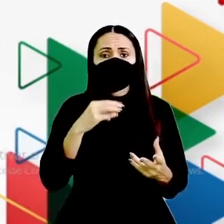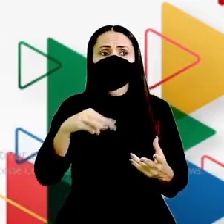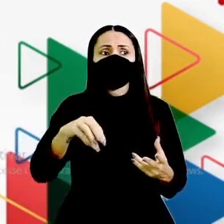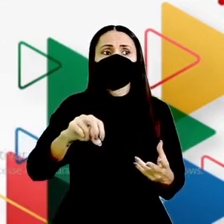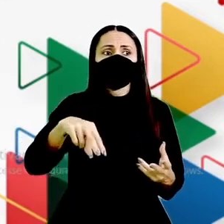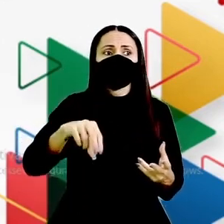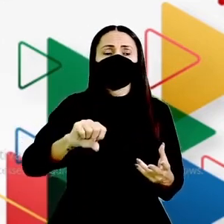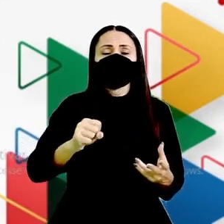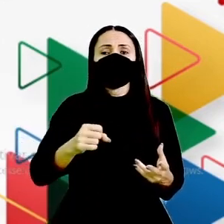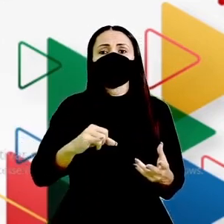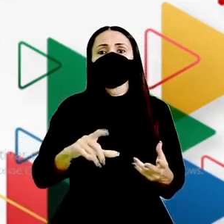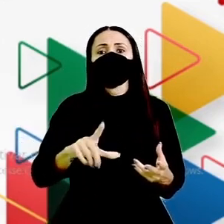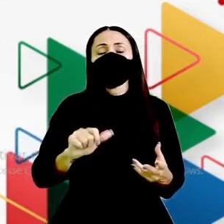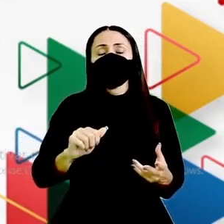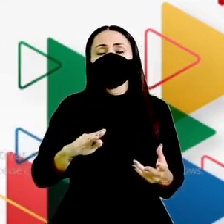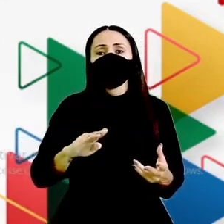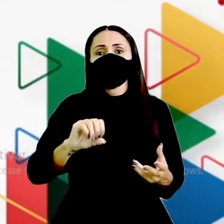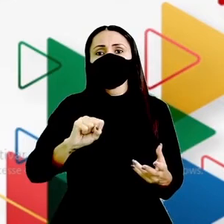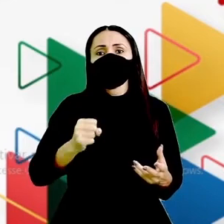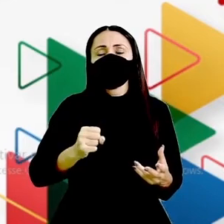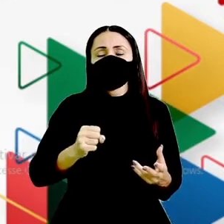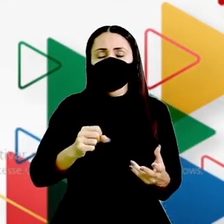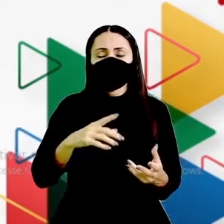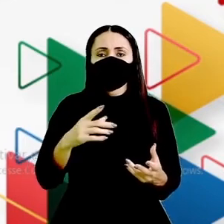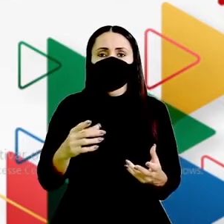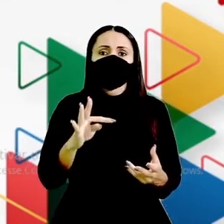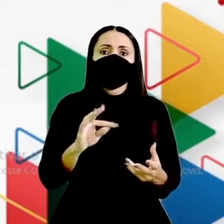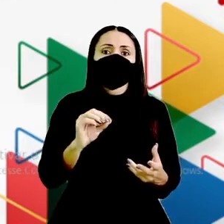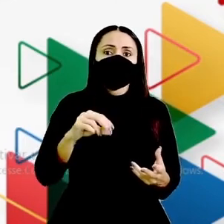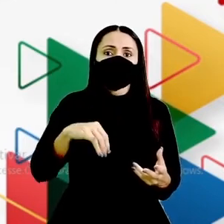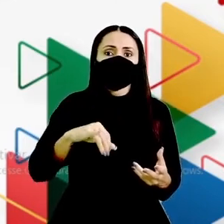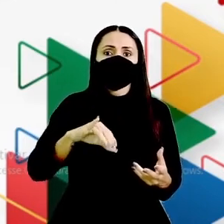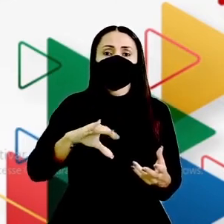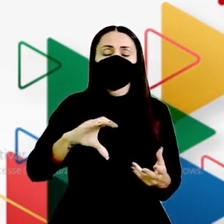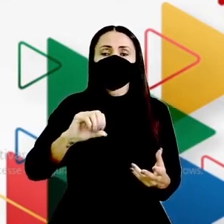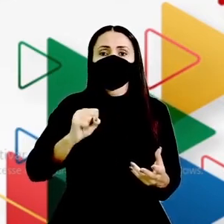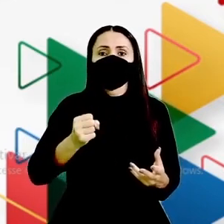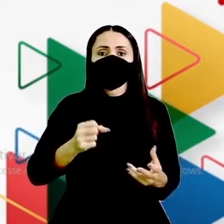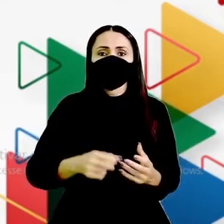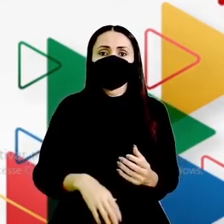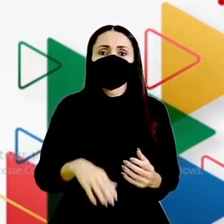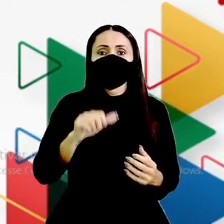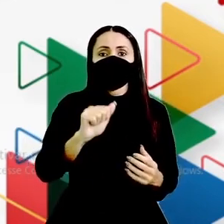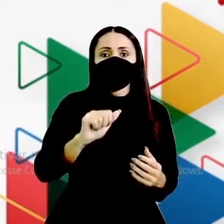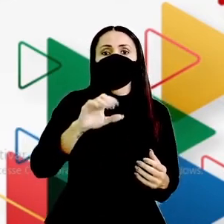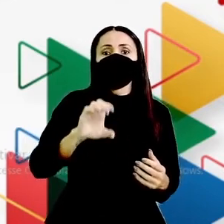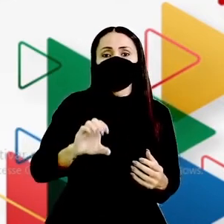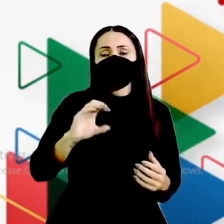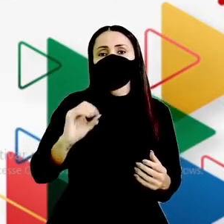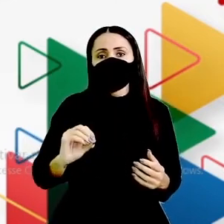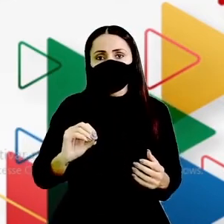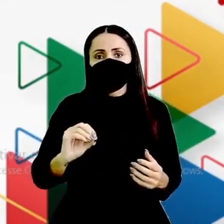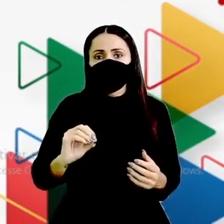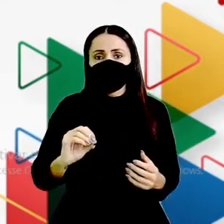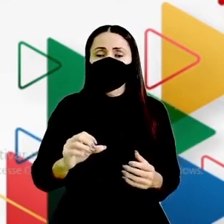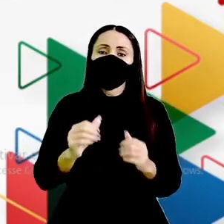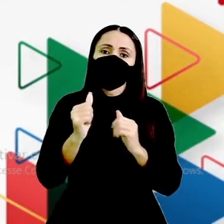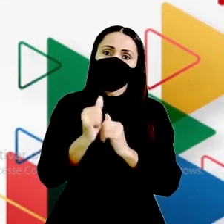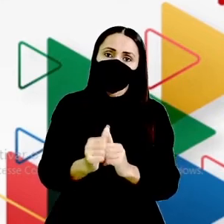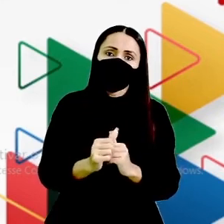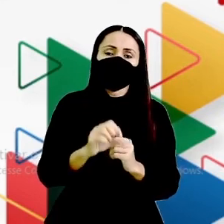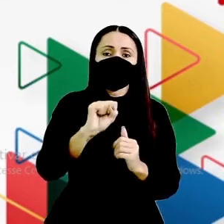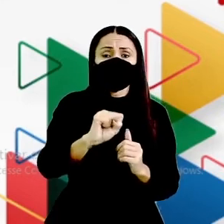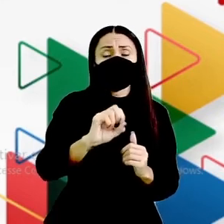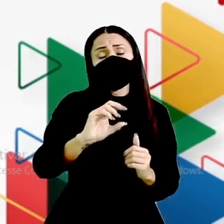monossílabos tônicos que terminam em A, E e O, ou com ou sem a letra S. E detalhe, não se separam.